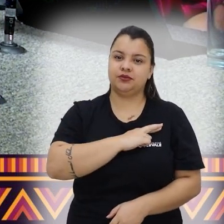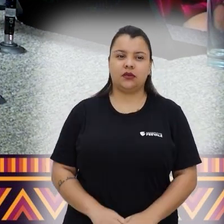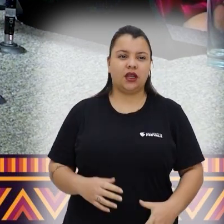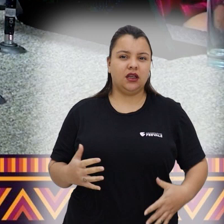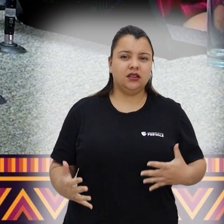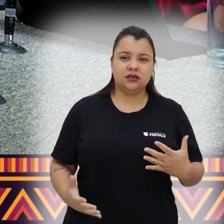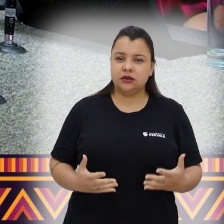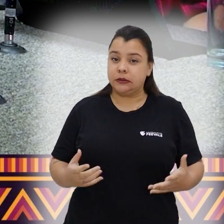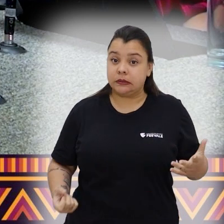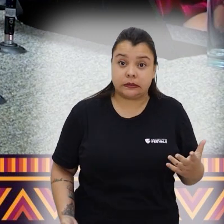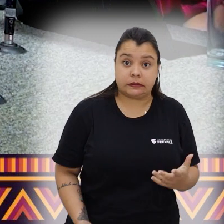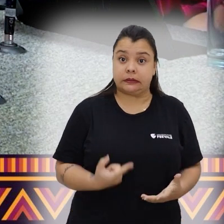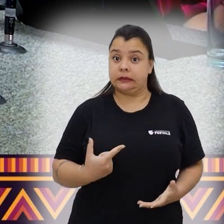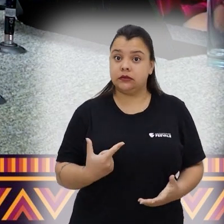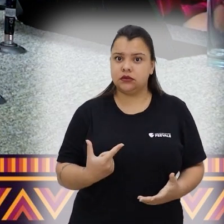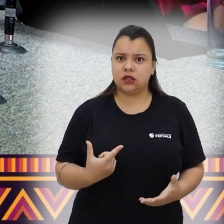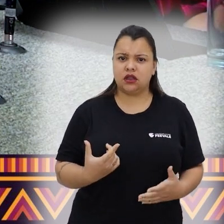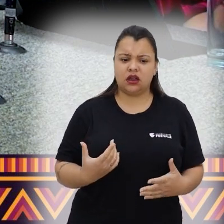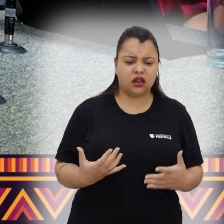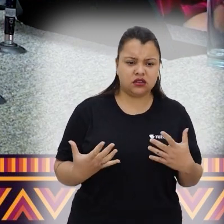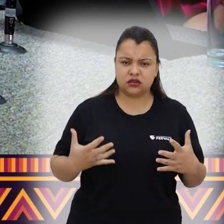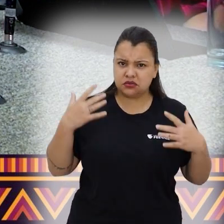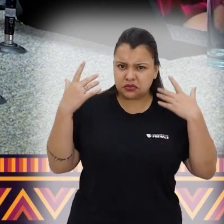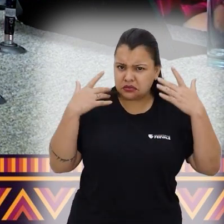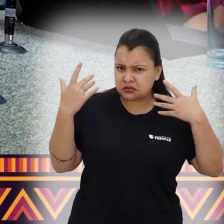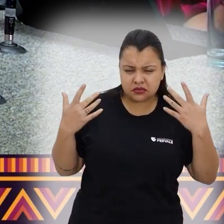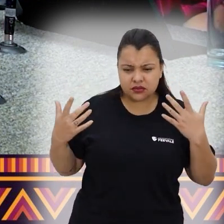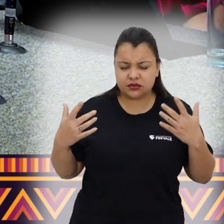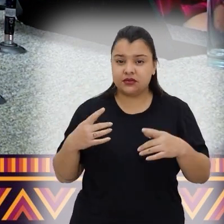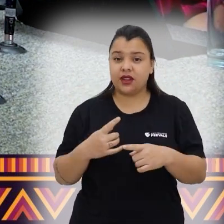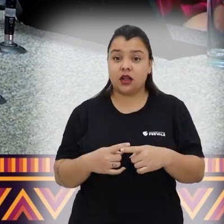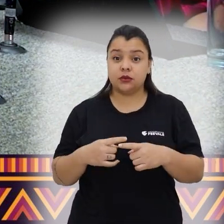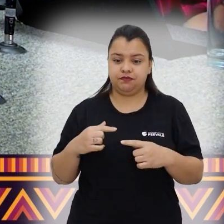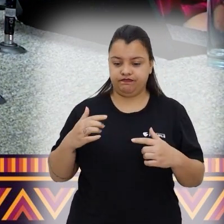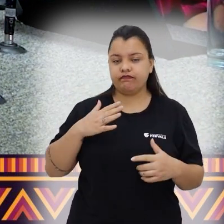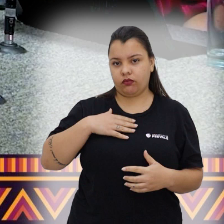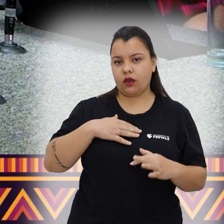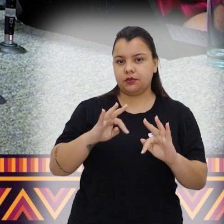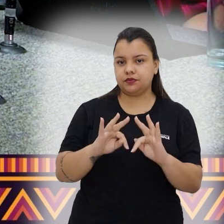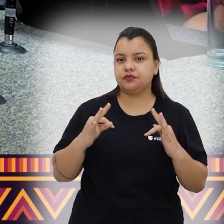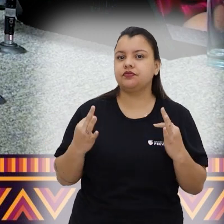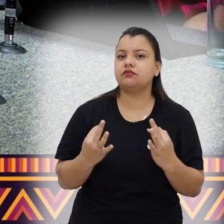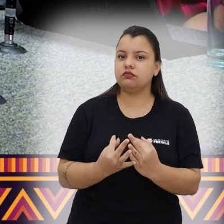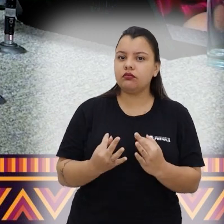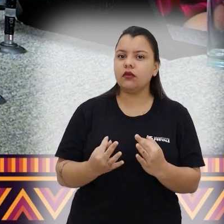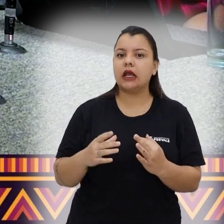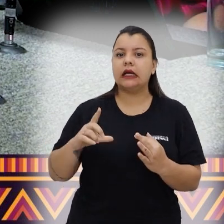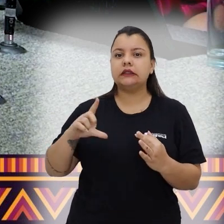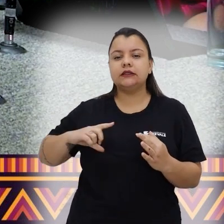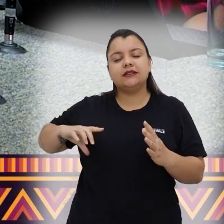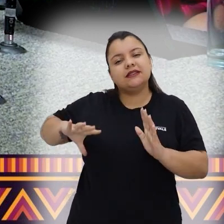E isso é muito louco, assim, isso é muito maluco, porque, assim, eu venho de uma família que ela tem resistências, né? Minha